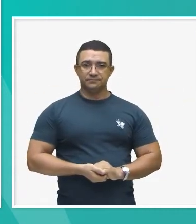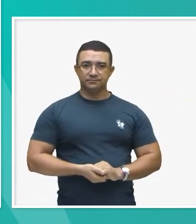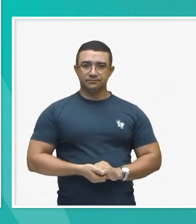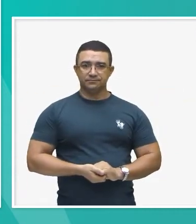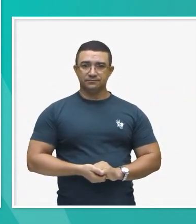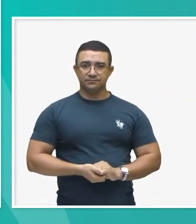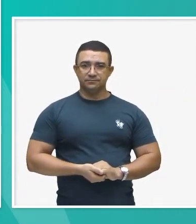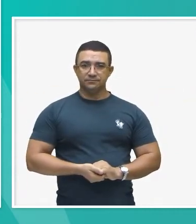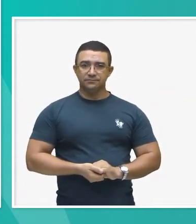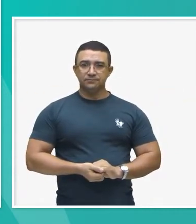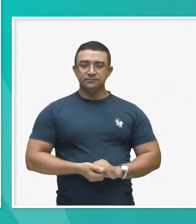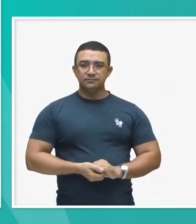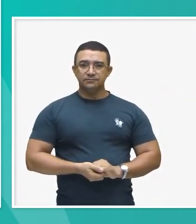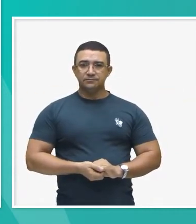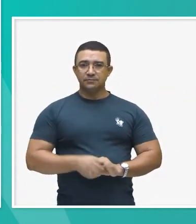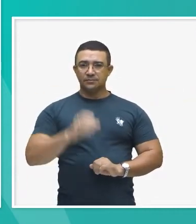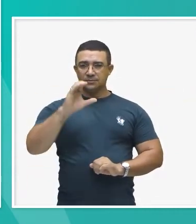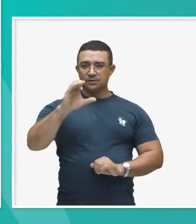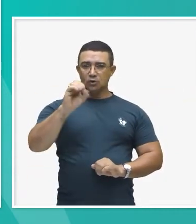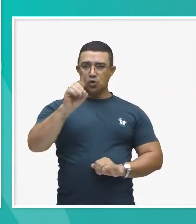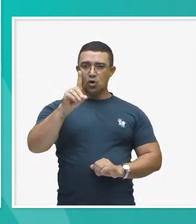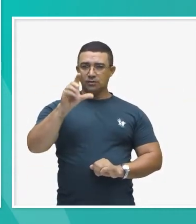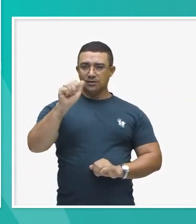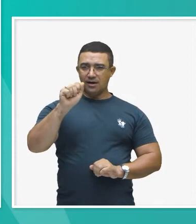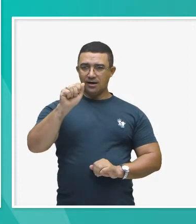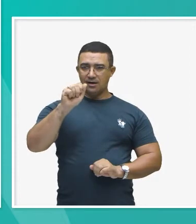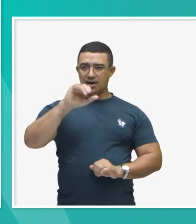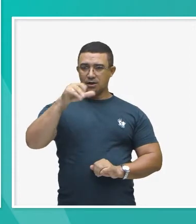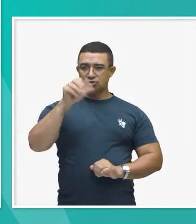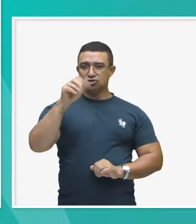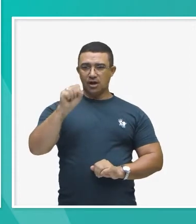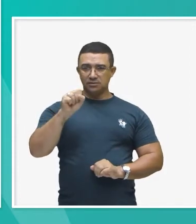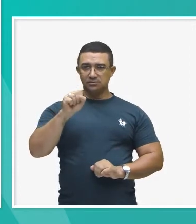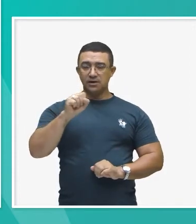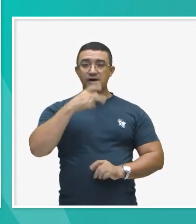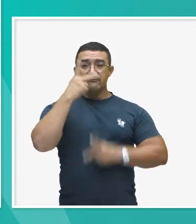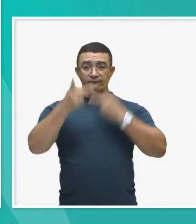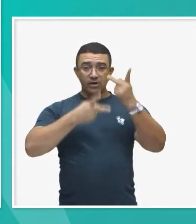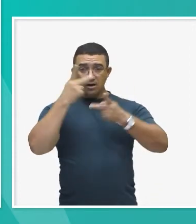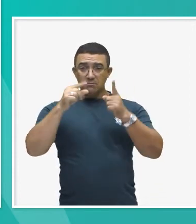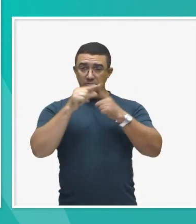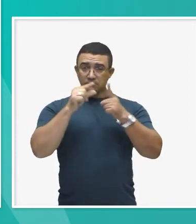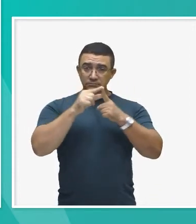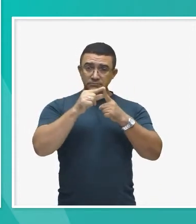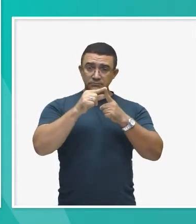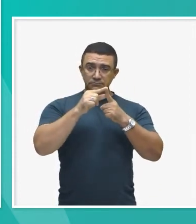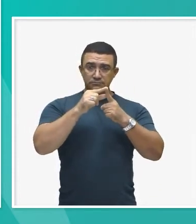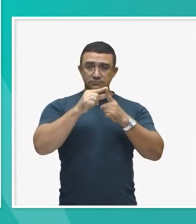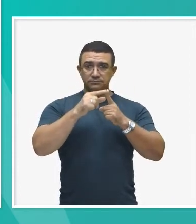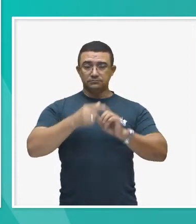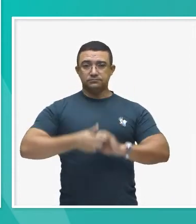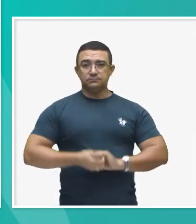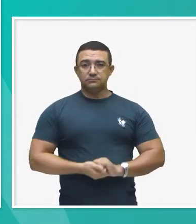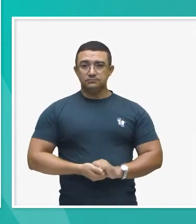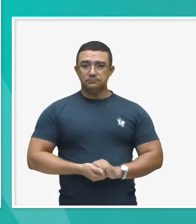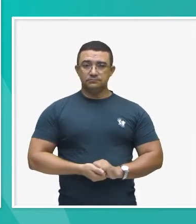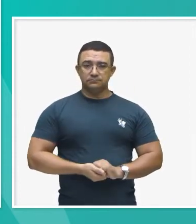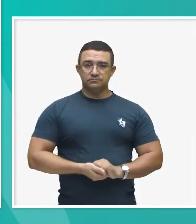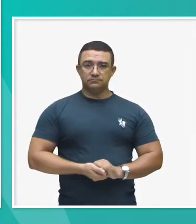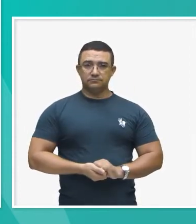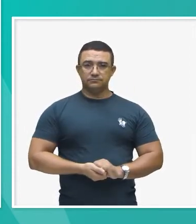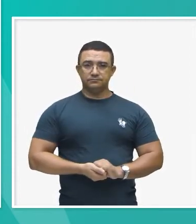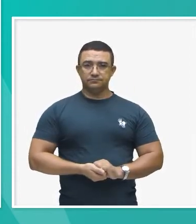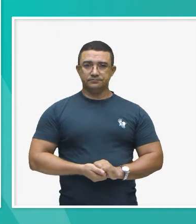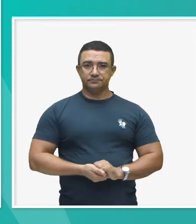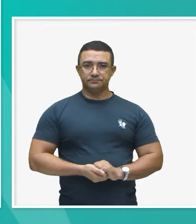Codajás 42 está dizendo que é conservationist e fleet. Enquanto Itacoatiara 34, até então disse que